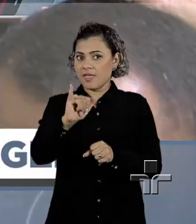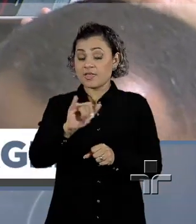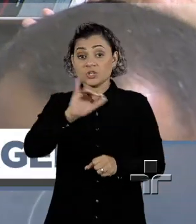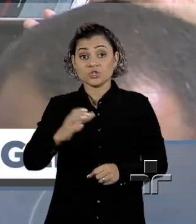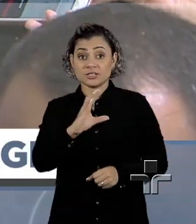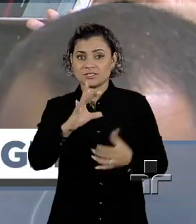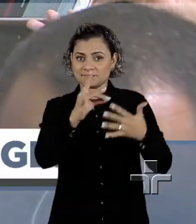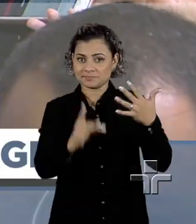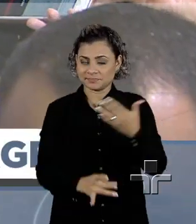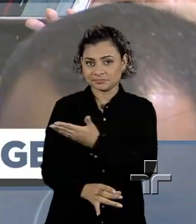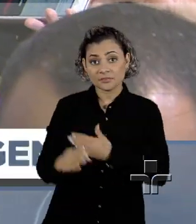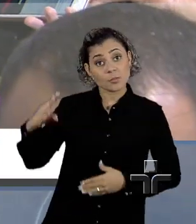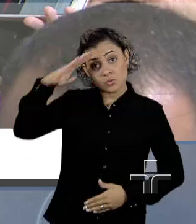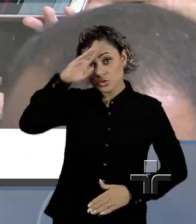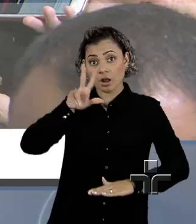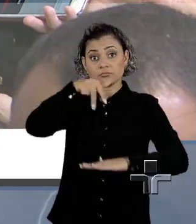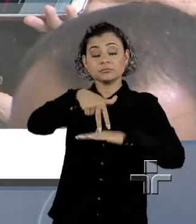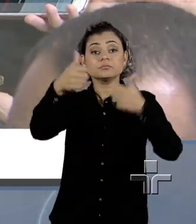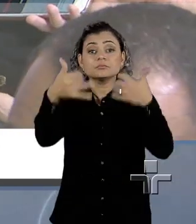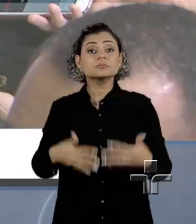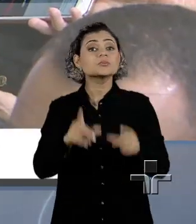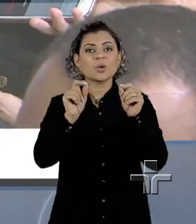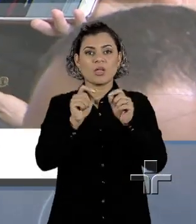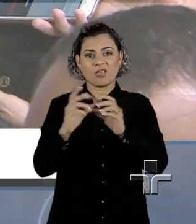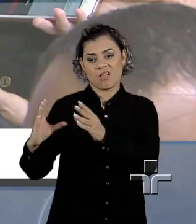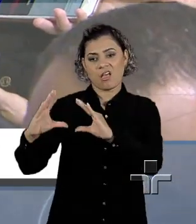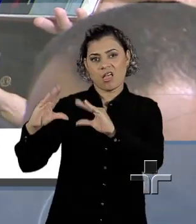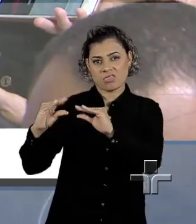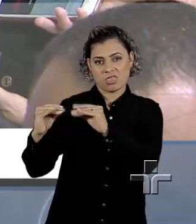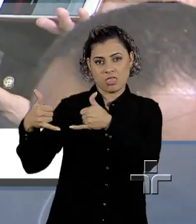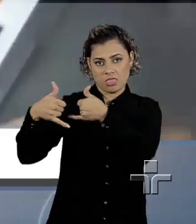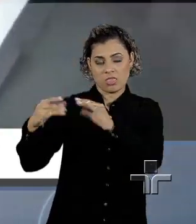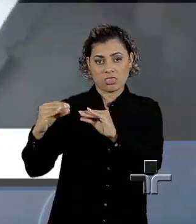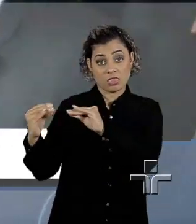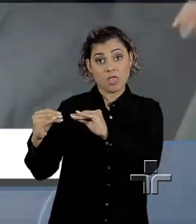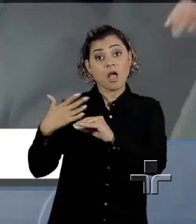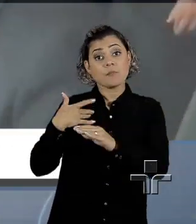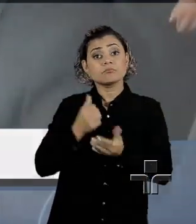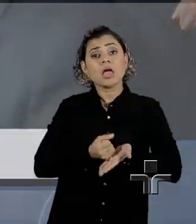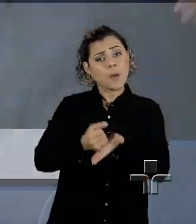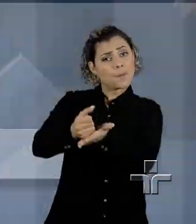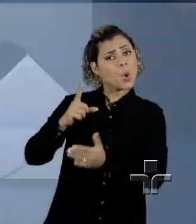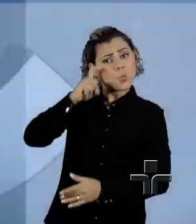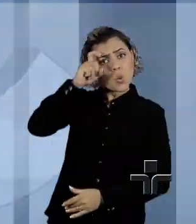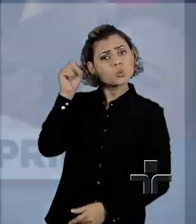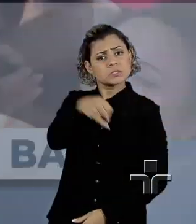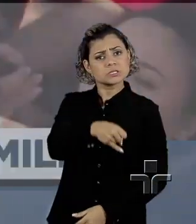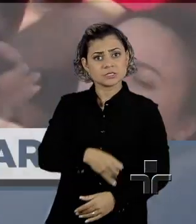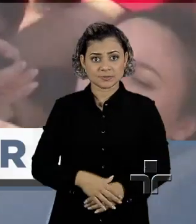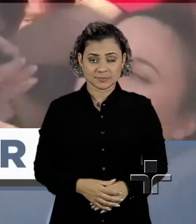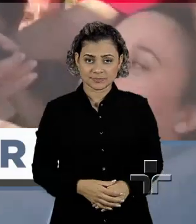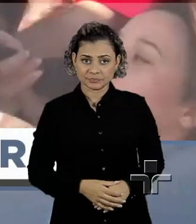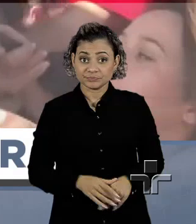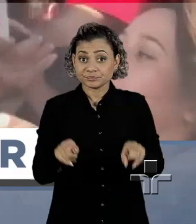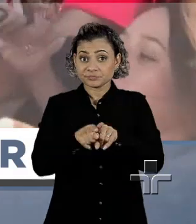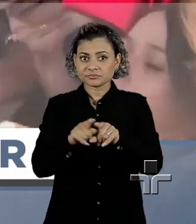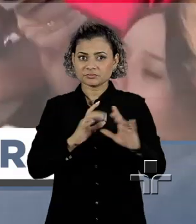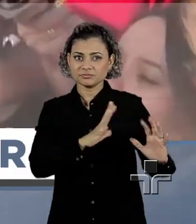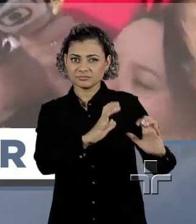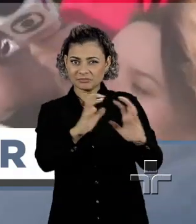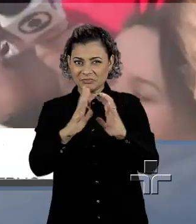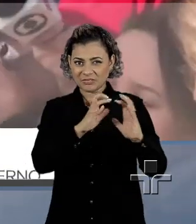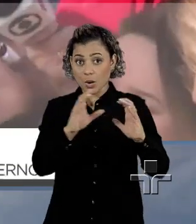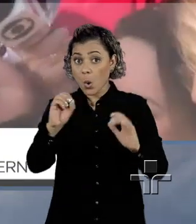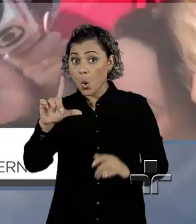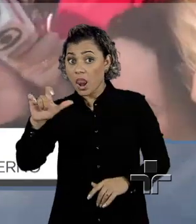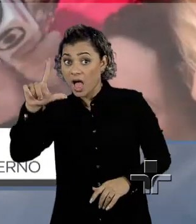Jair Bolsonaro fala pela primeira vez sobre vazamentos de mensagens e declara apoio a Sérgio Moro. Após atritos com o escritor